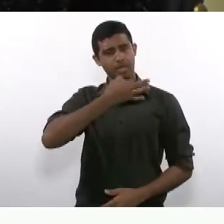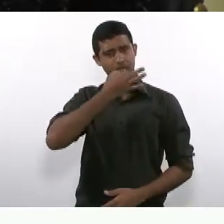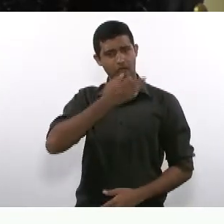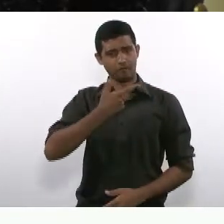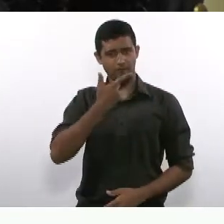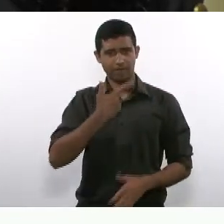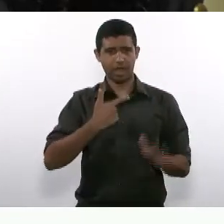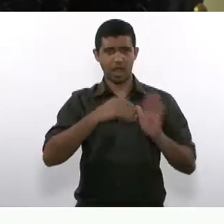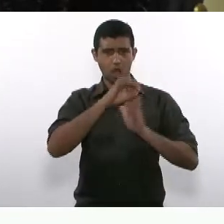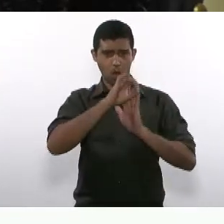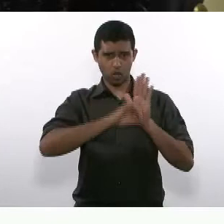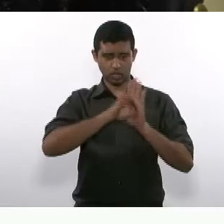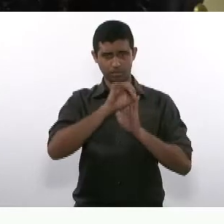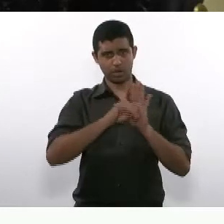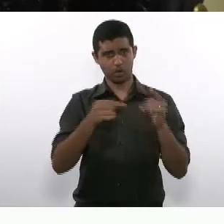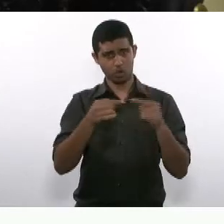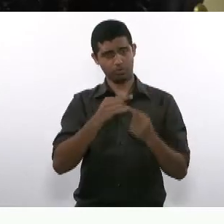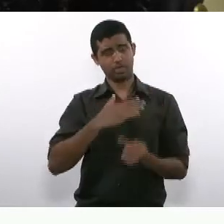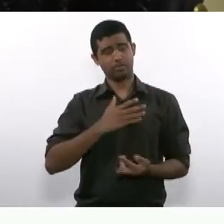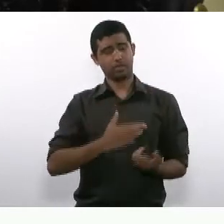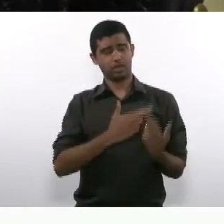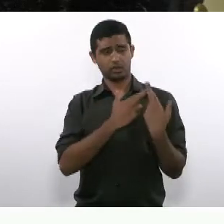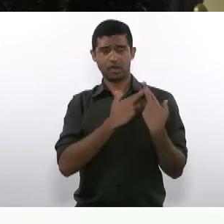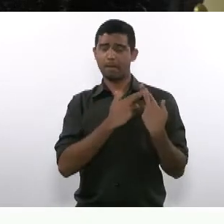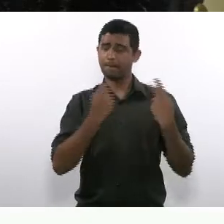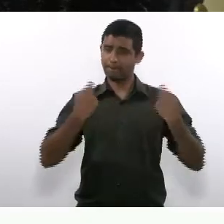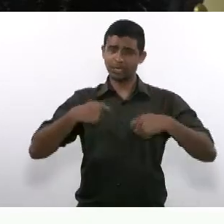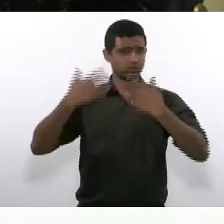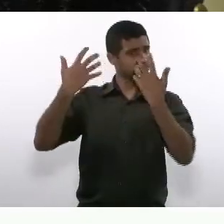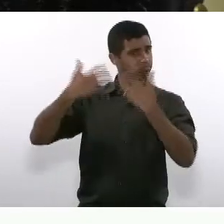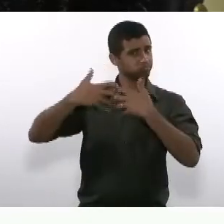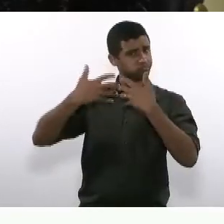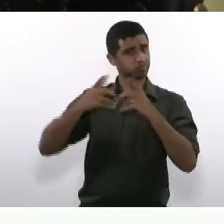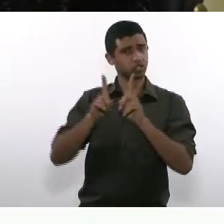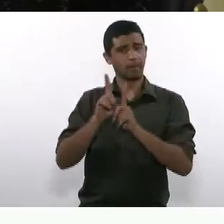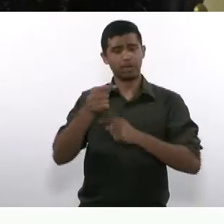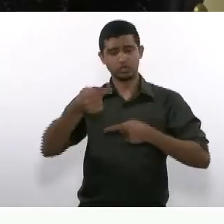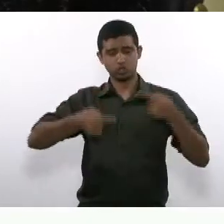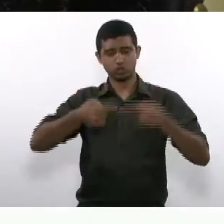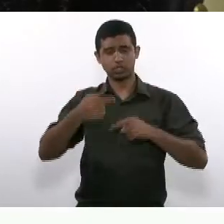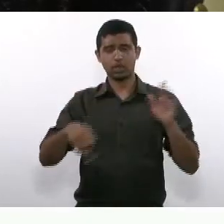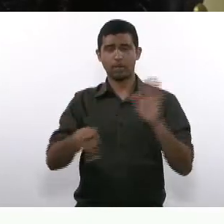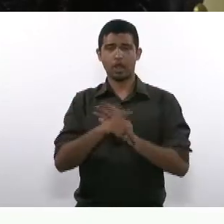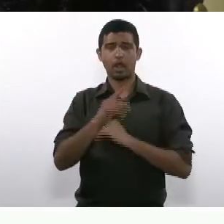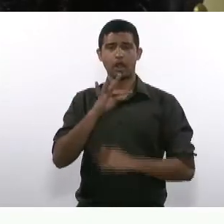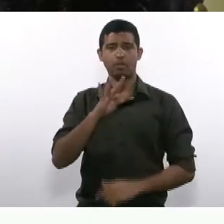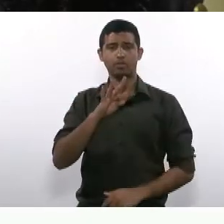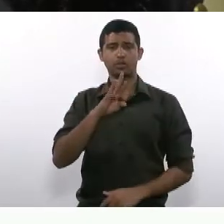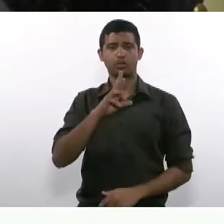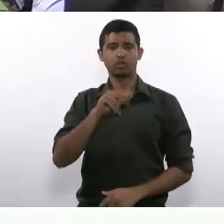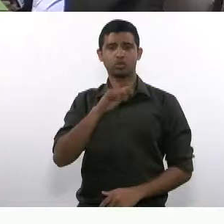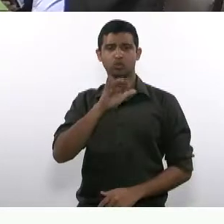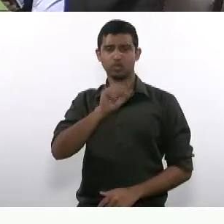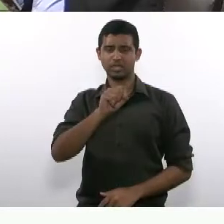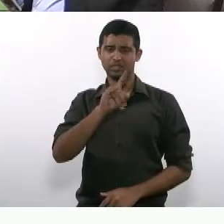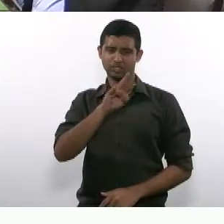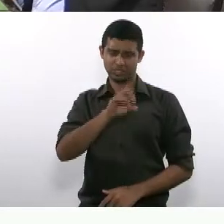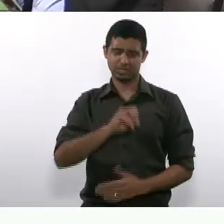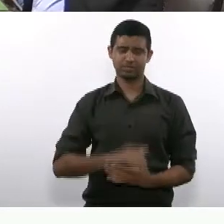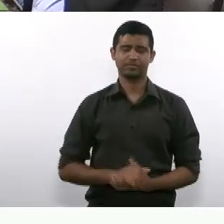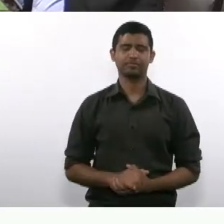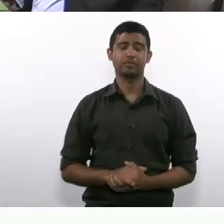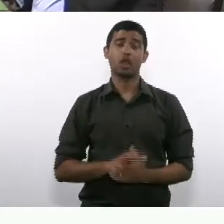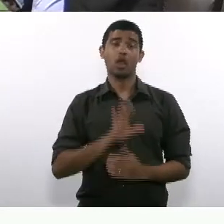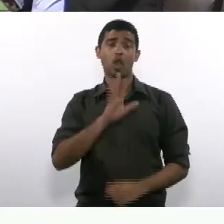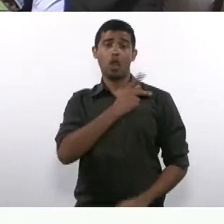me compete, é necessária uma reflexão e uma discussão específica sobre a Turisrio. Deputado Eliomar. Não, presidente, sabe o que é?